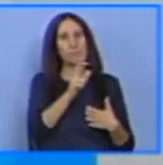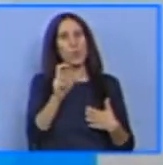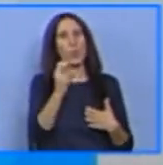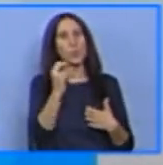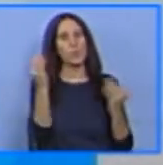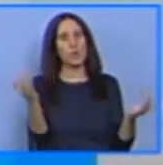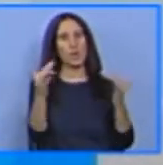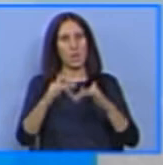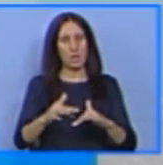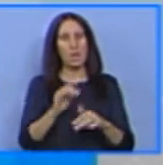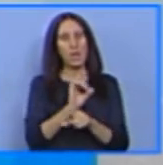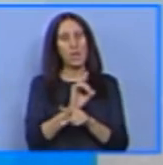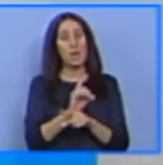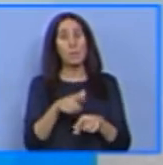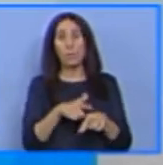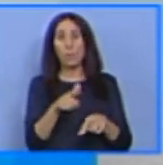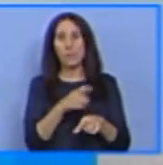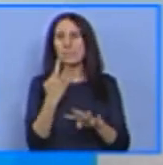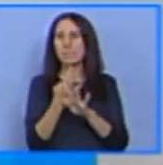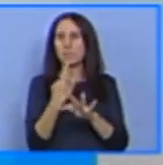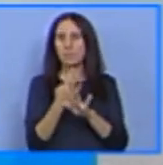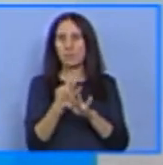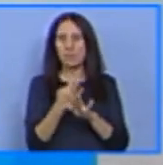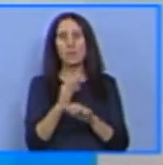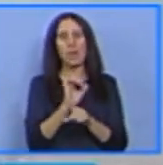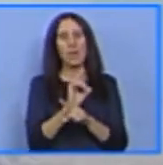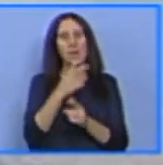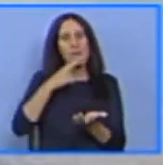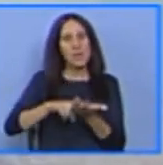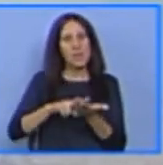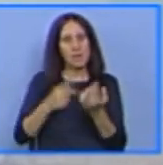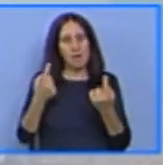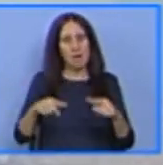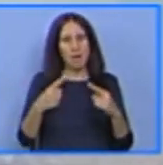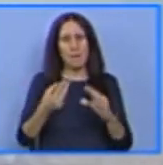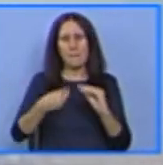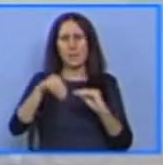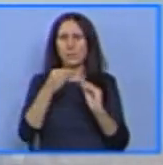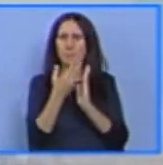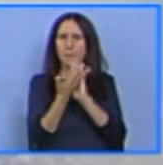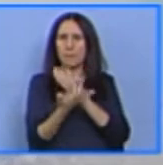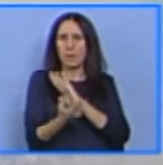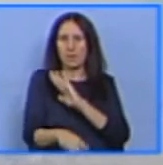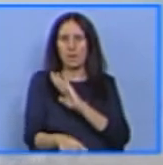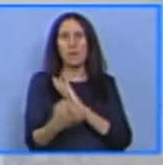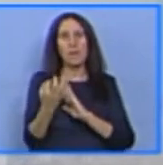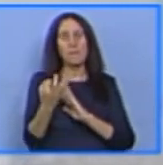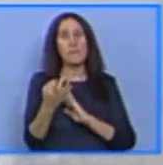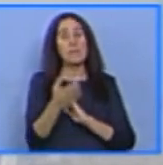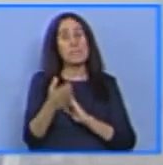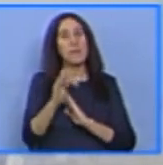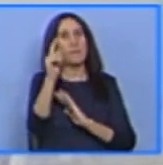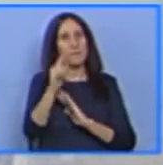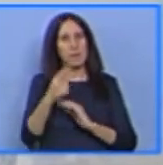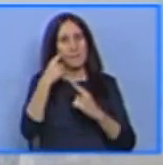outubro conclui este momento celebrativo em torno de uma realidade que é mais vasta e em que o fenómeno da fé